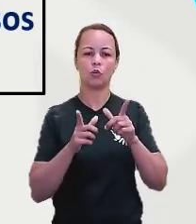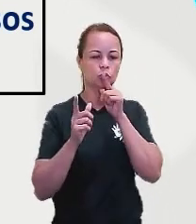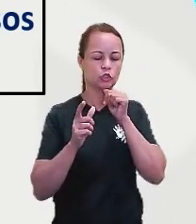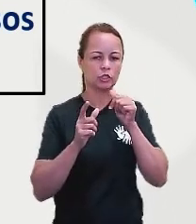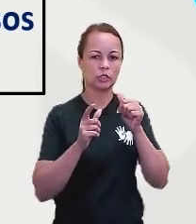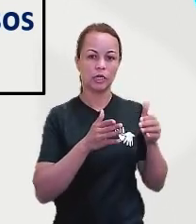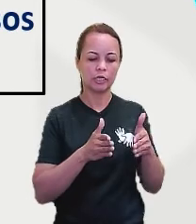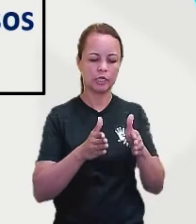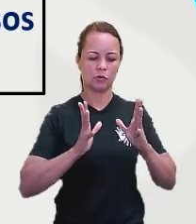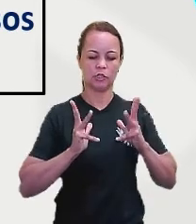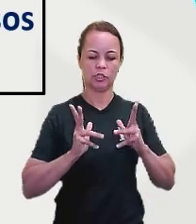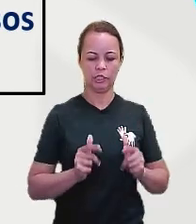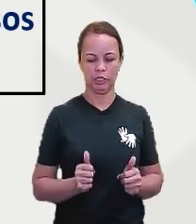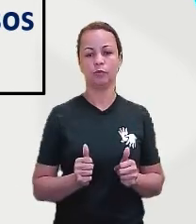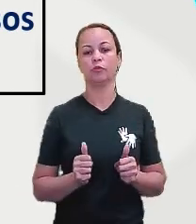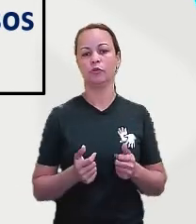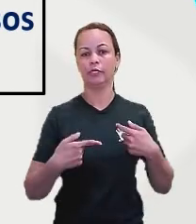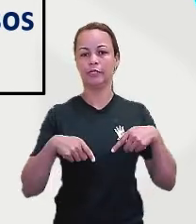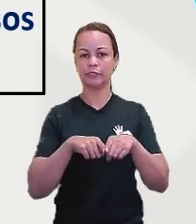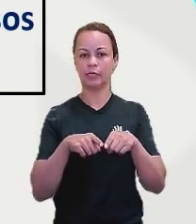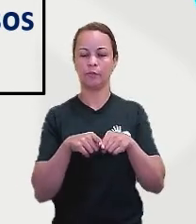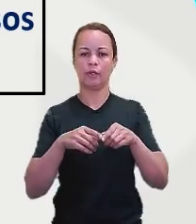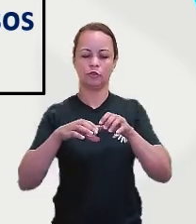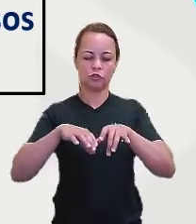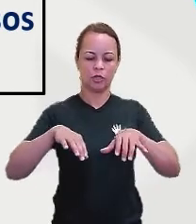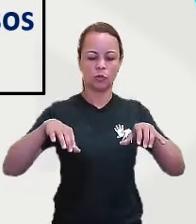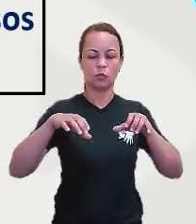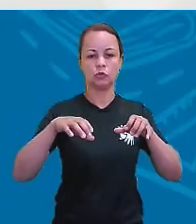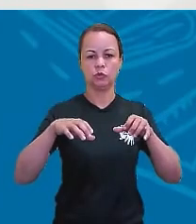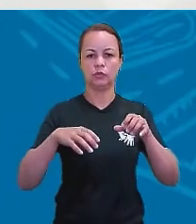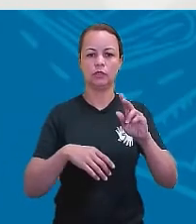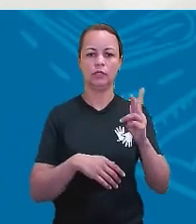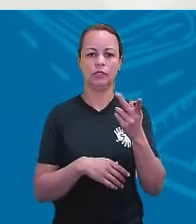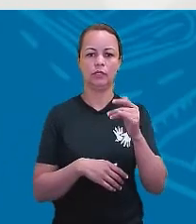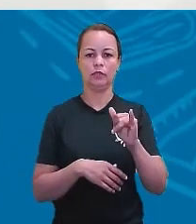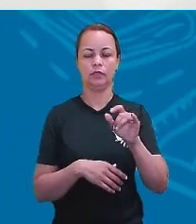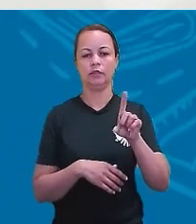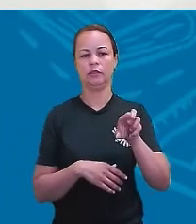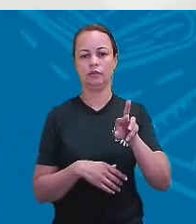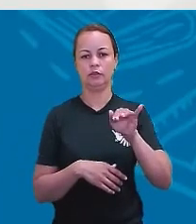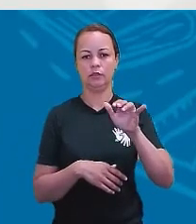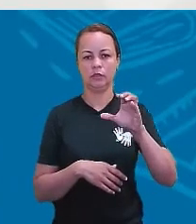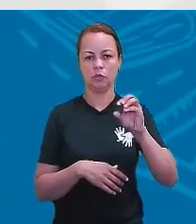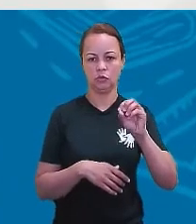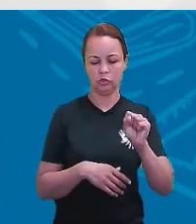e preservação dos recursos hídricos. Portanto, gente, quando a gente tem